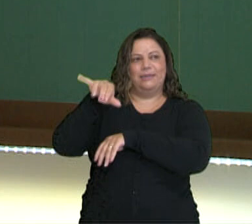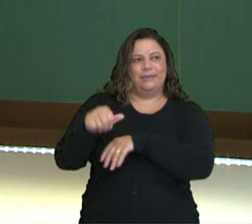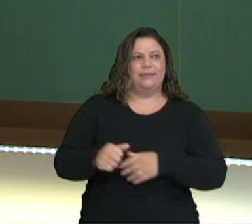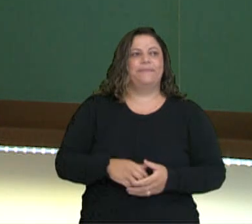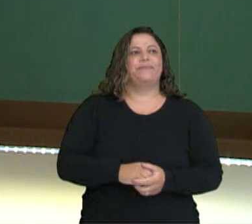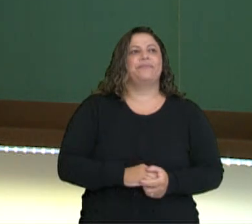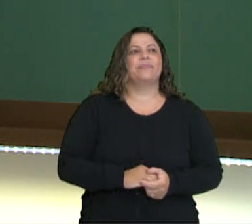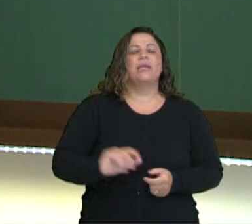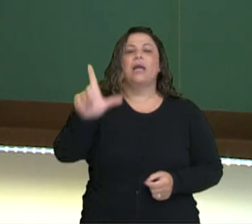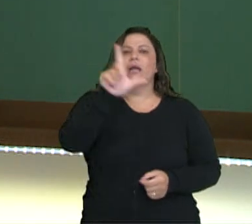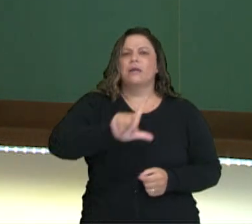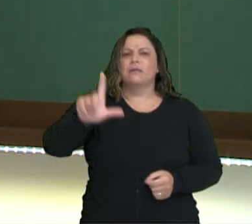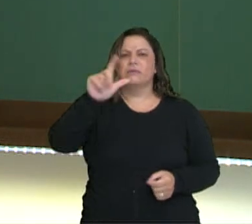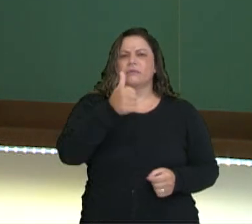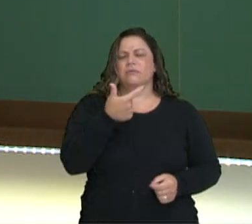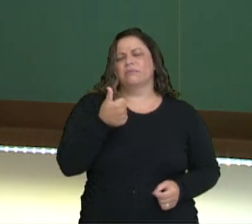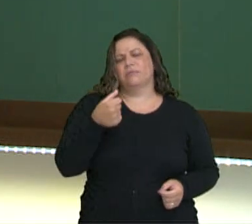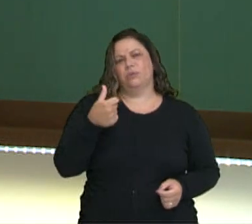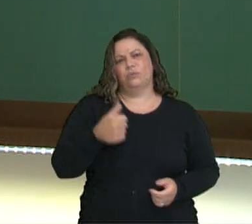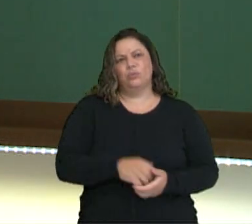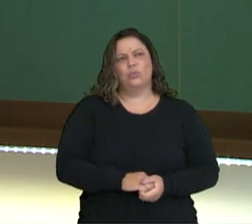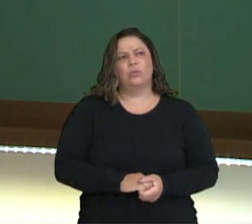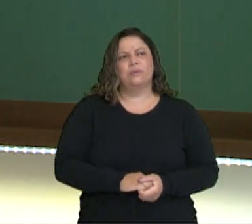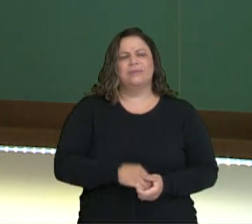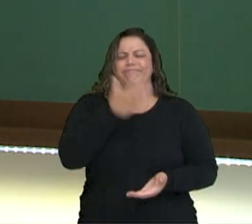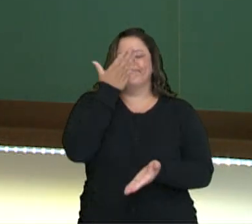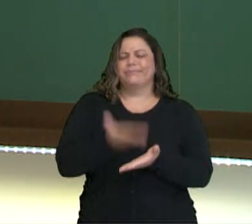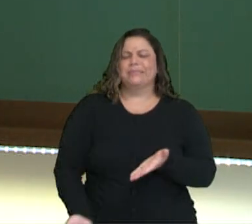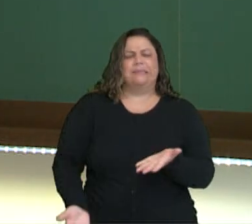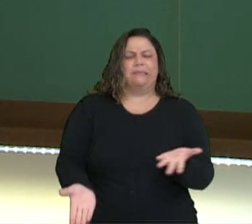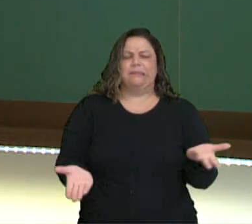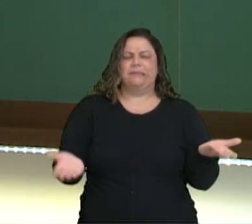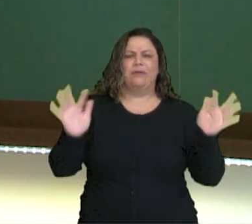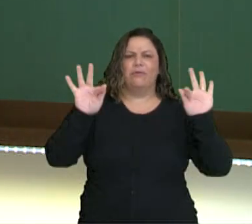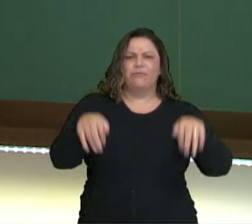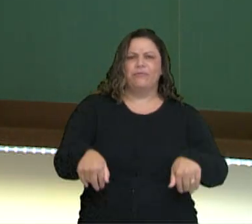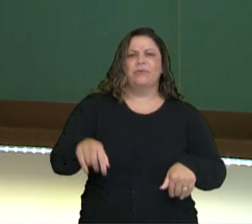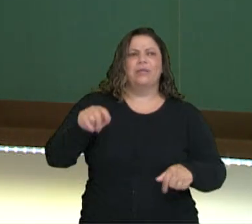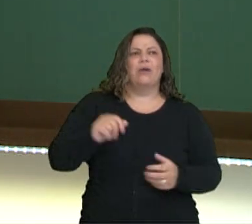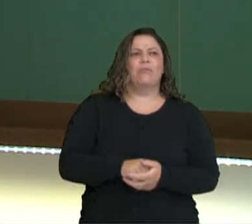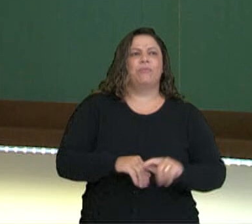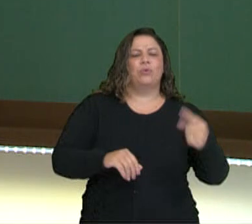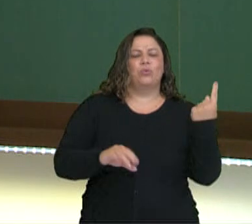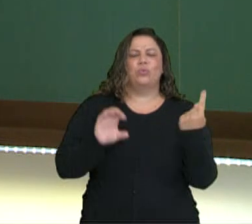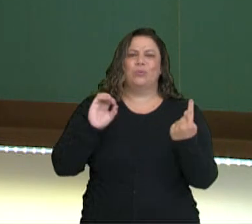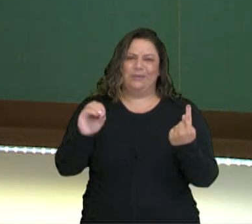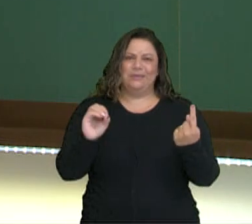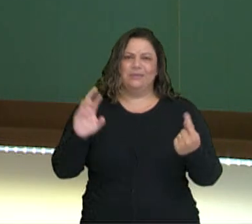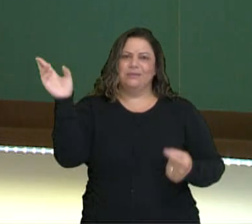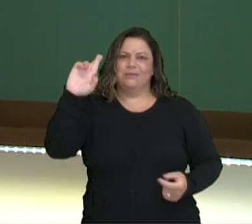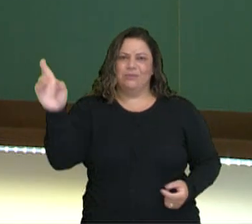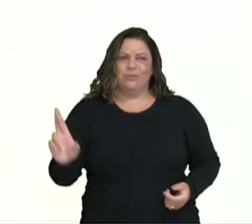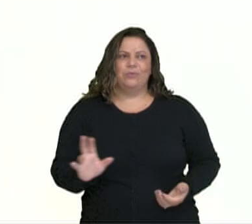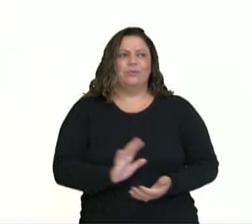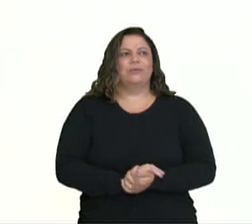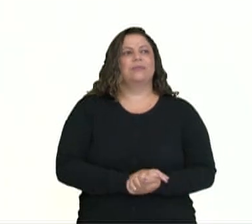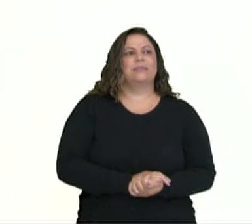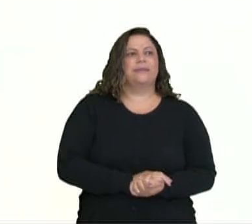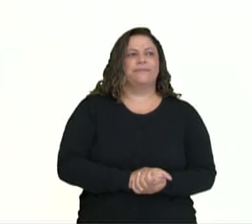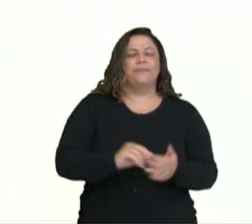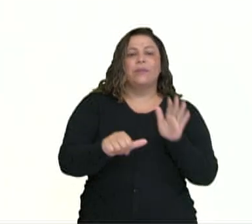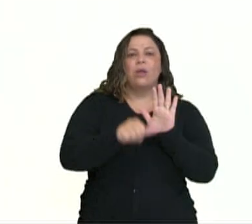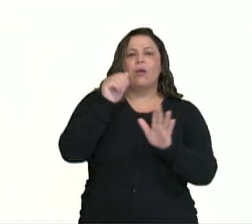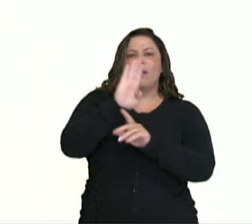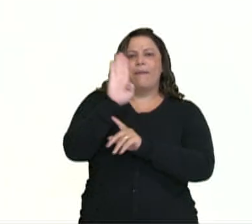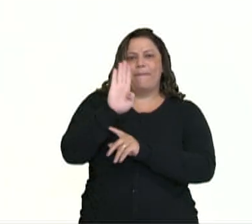seleção perdeu a final por 1-0 para a Rússia. A Bélgica, o primeiro país campeão em